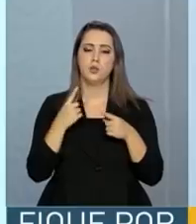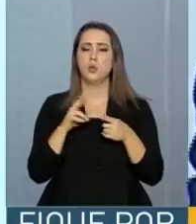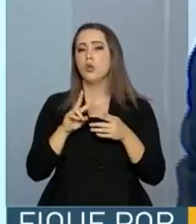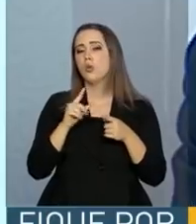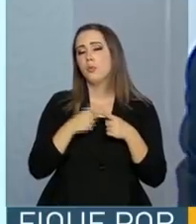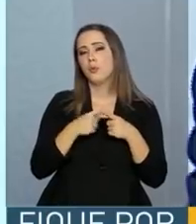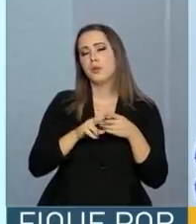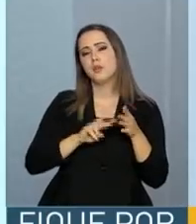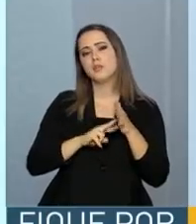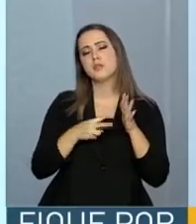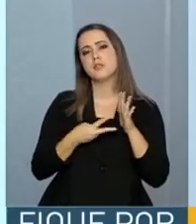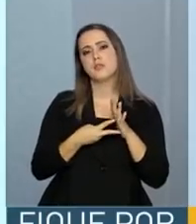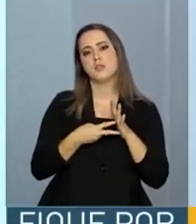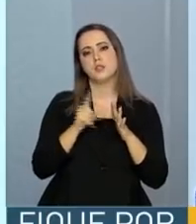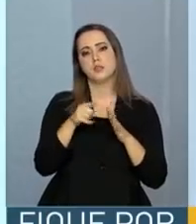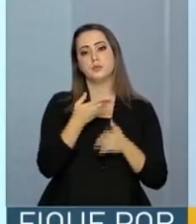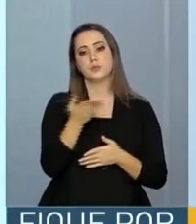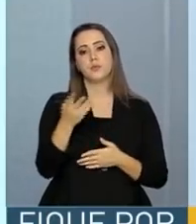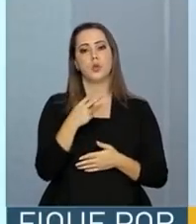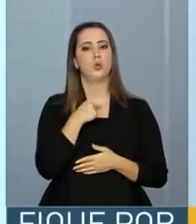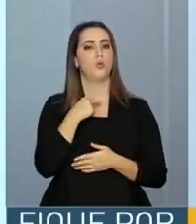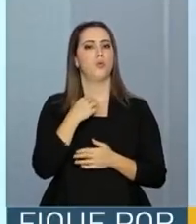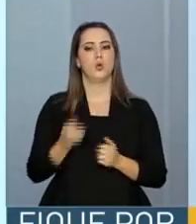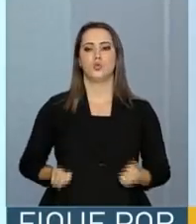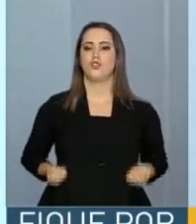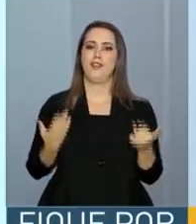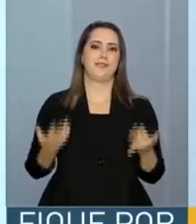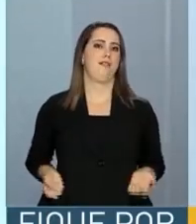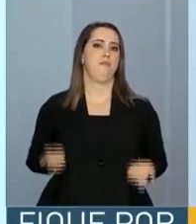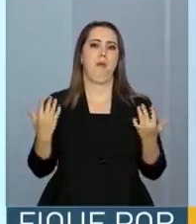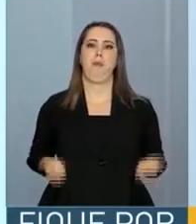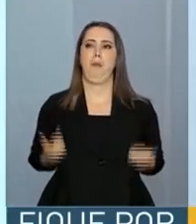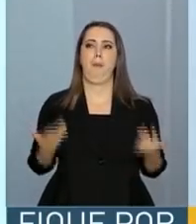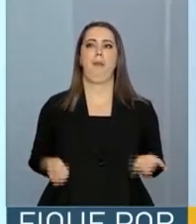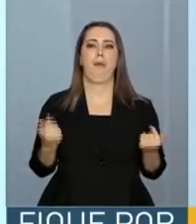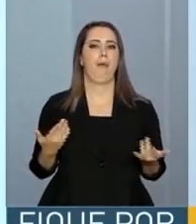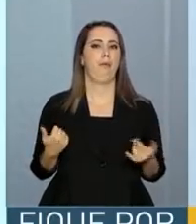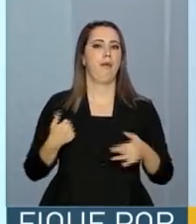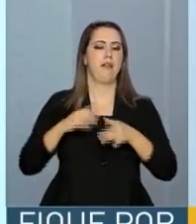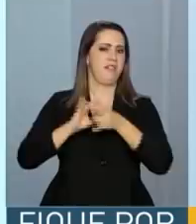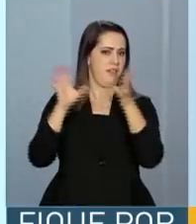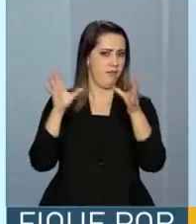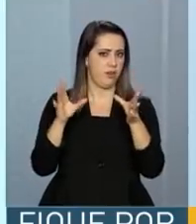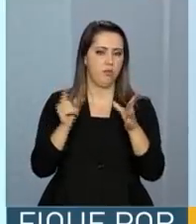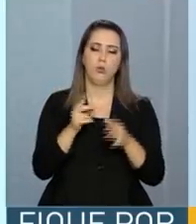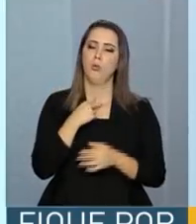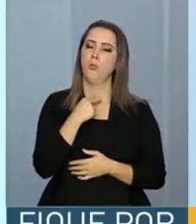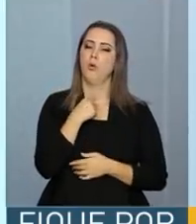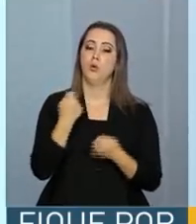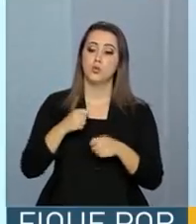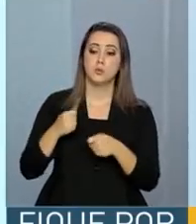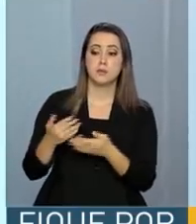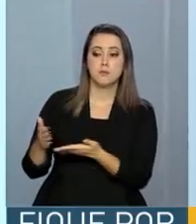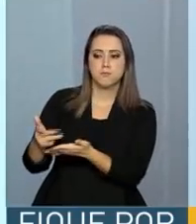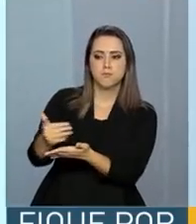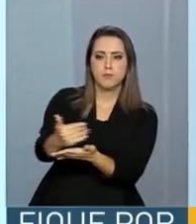traduzir a expressão que você não pode gastar mais do que arrecada essa ideia do teto nos gastos públicos